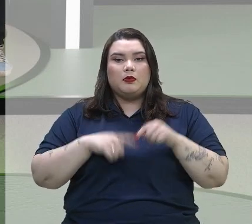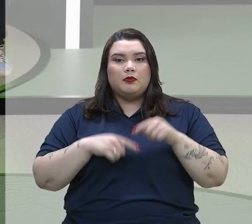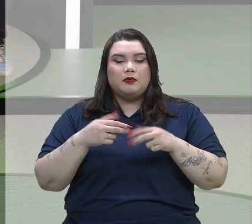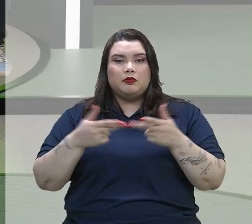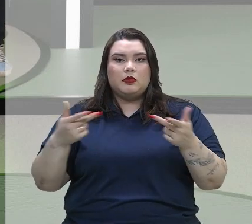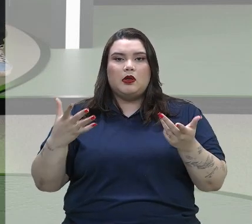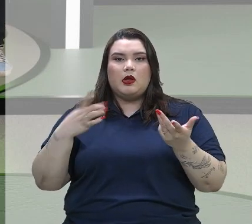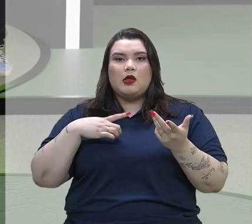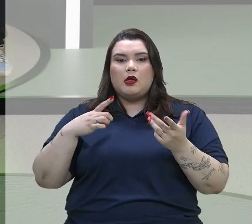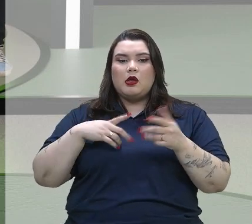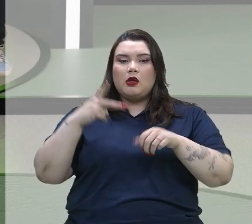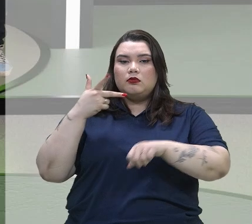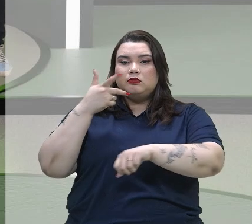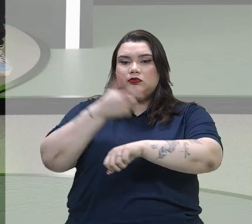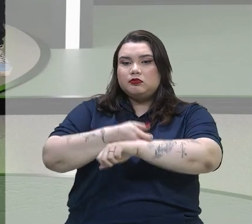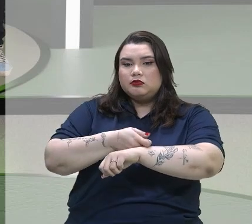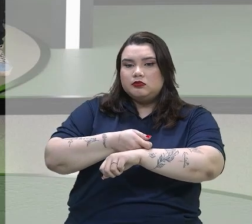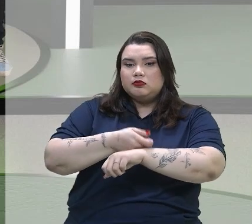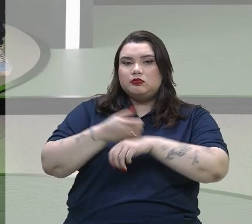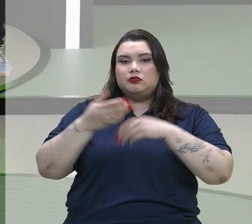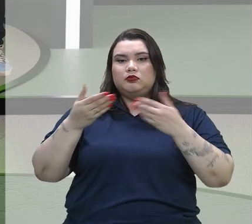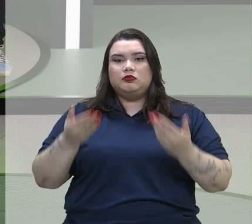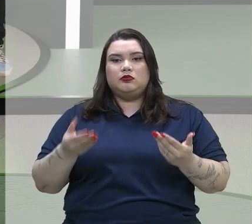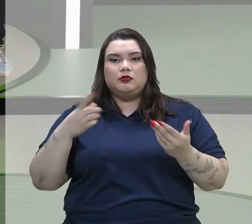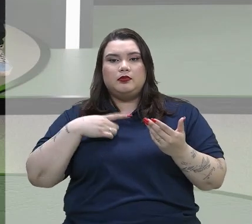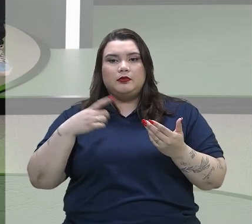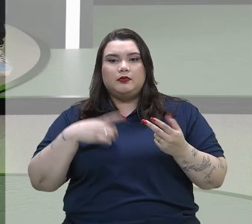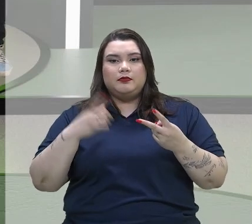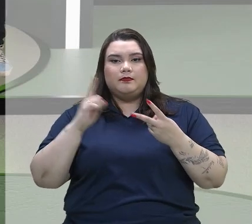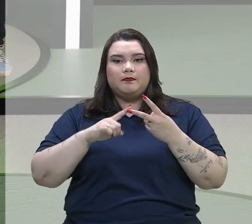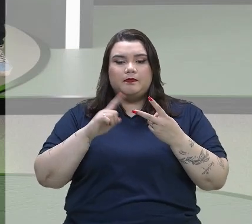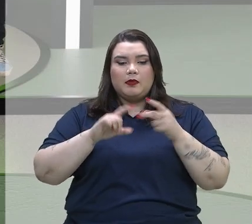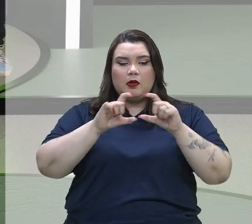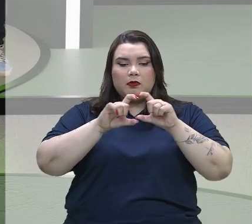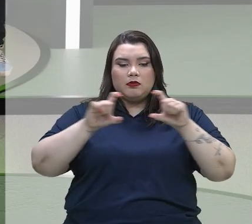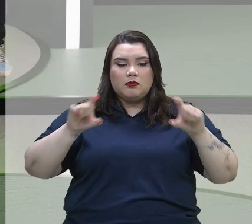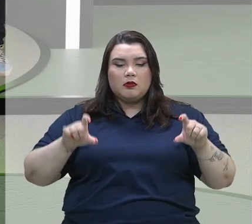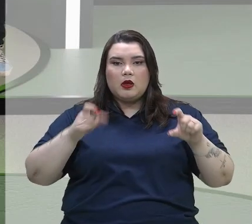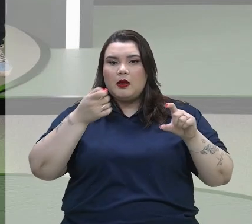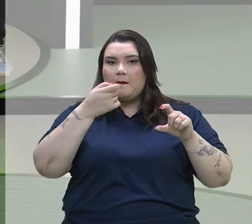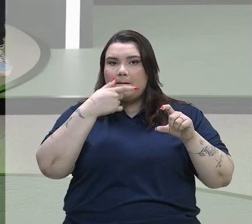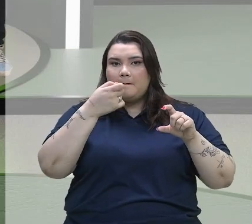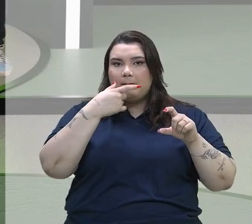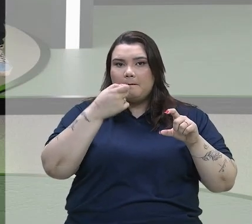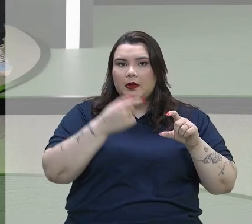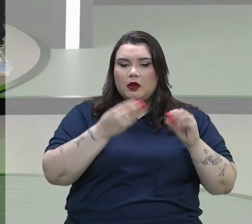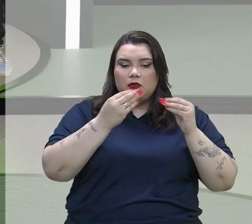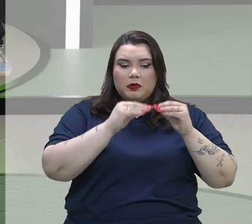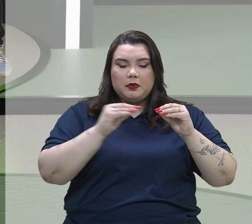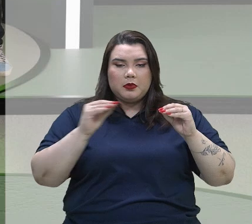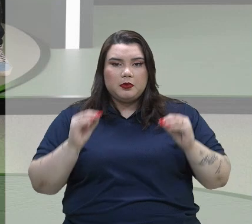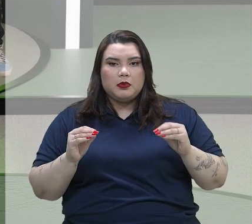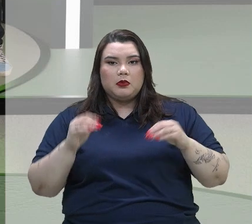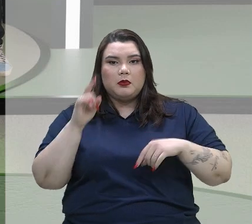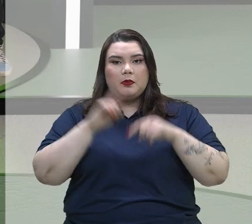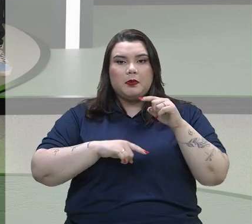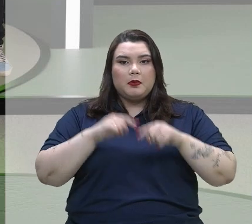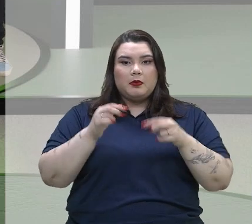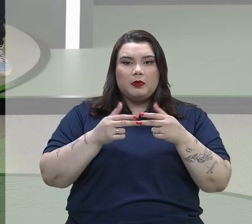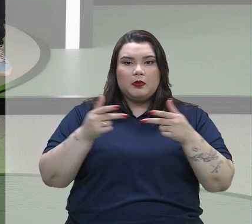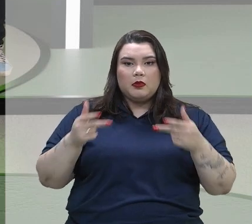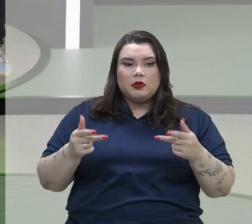as seringas, os implantes, as embalagens de medicamentos, equipamentos